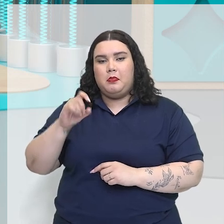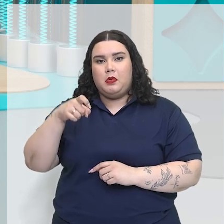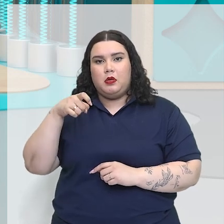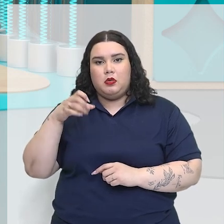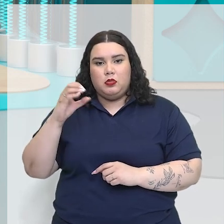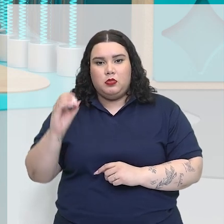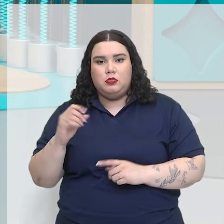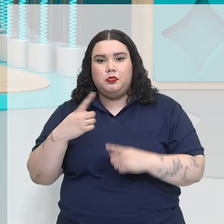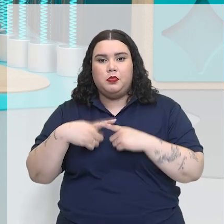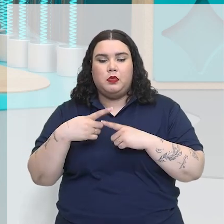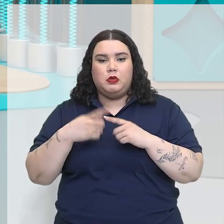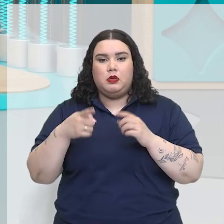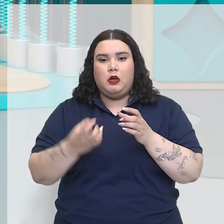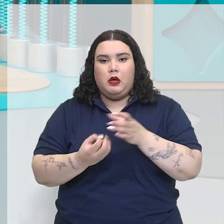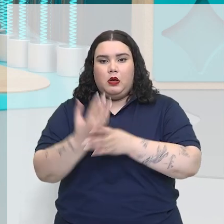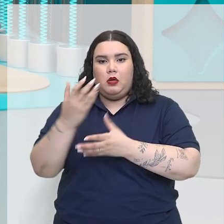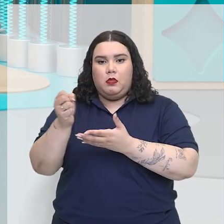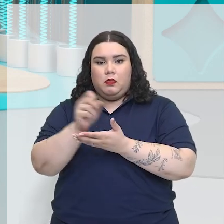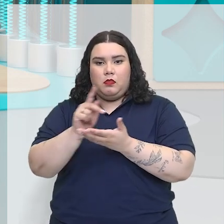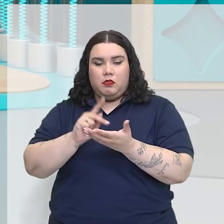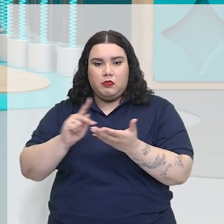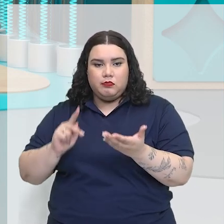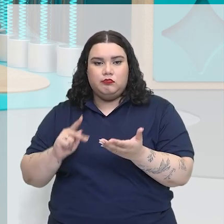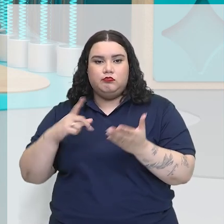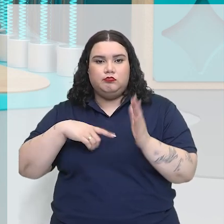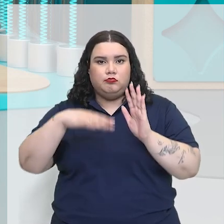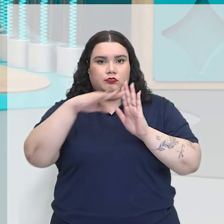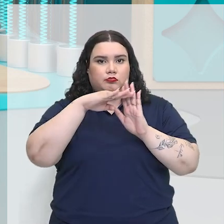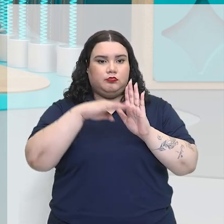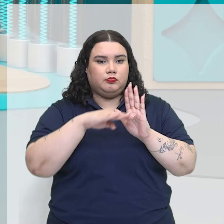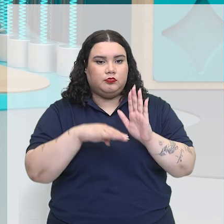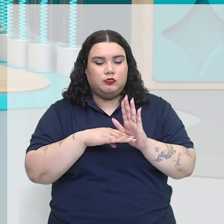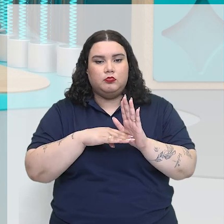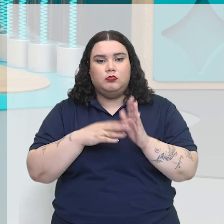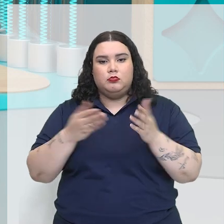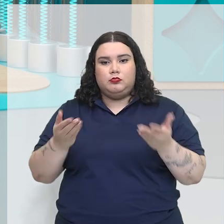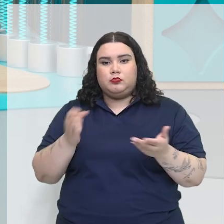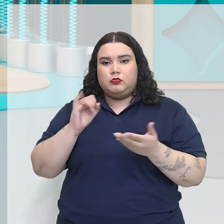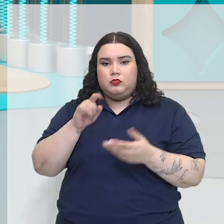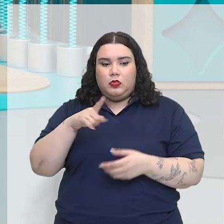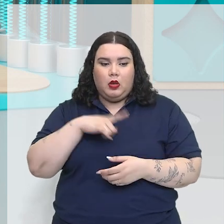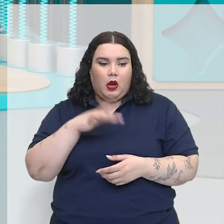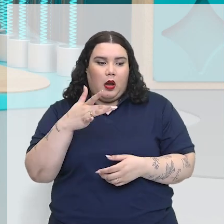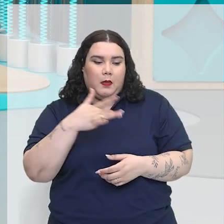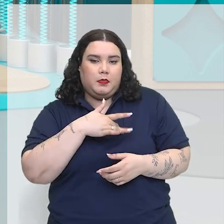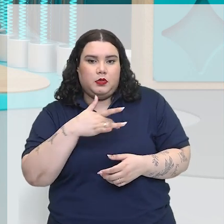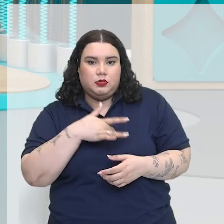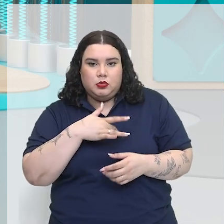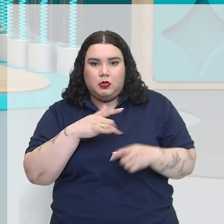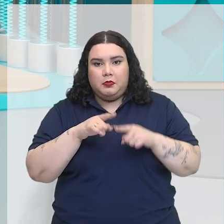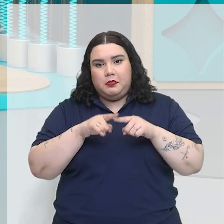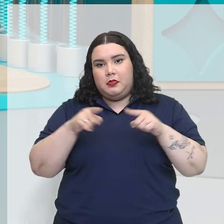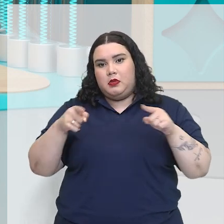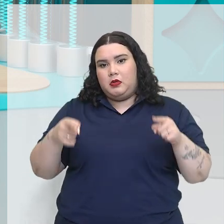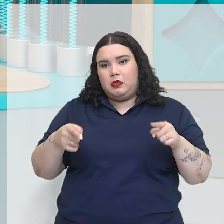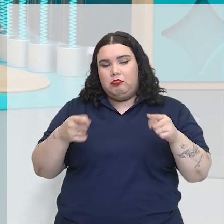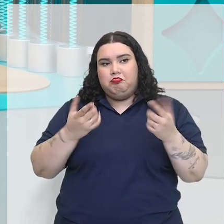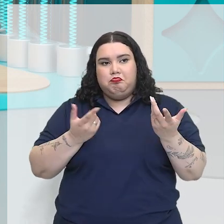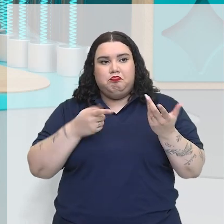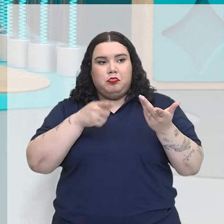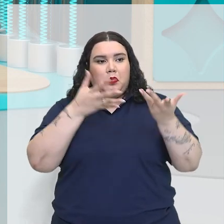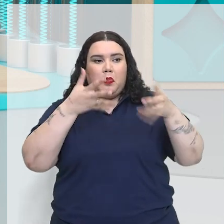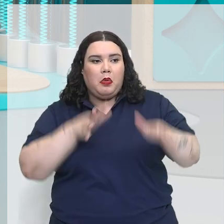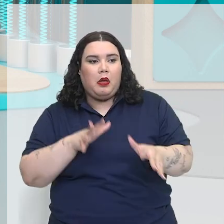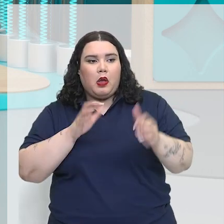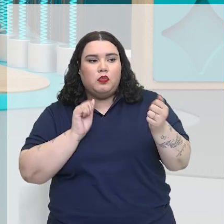ele escrever esse poema. É ferida que dói e não se sente, ou seja, quando se está apaixonado e não é correspondido,